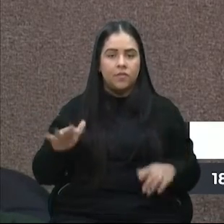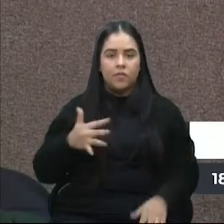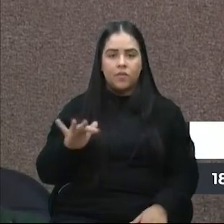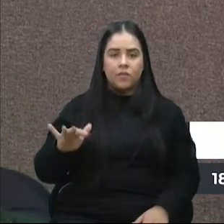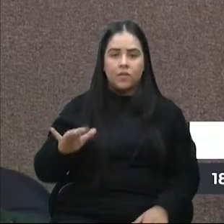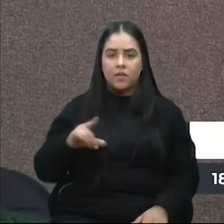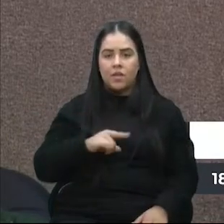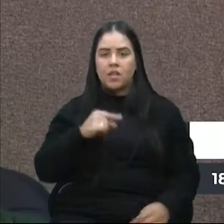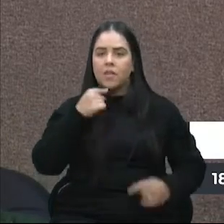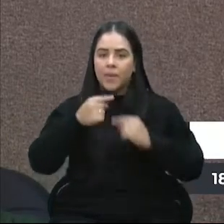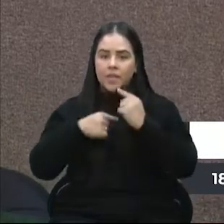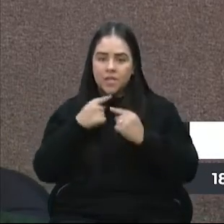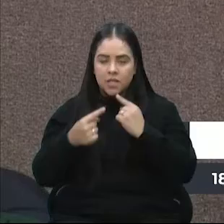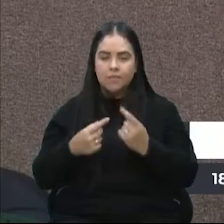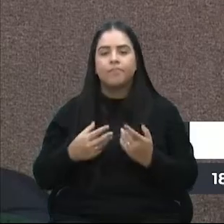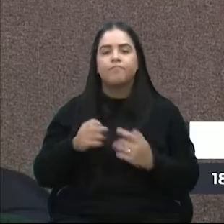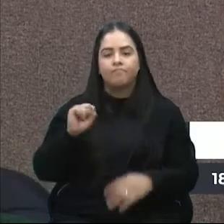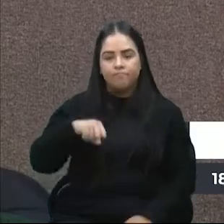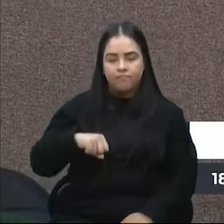vezes é criticado,